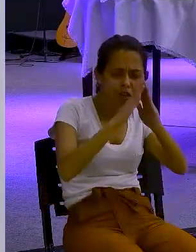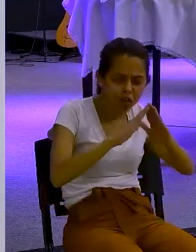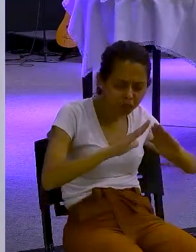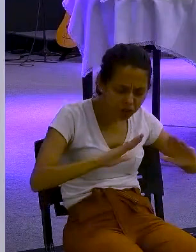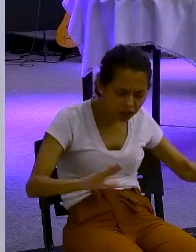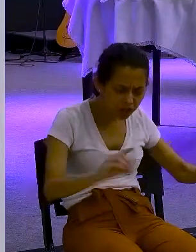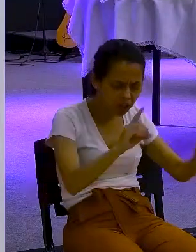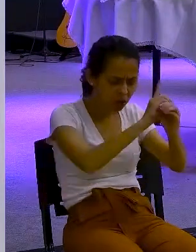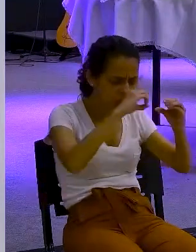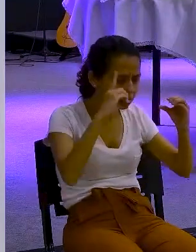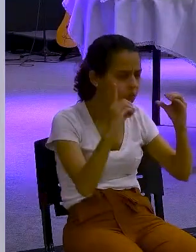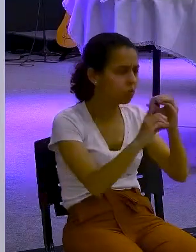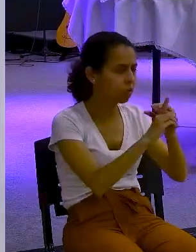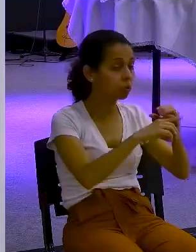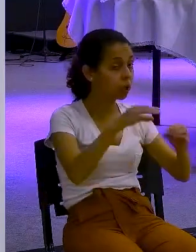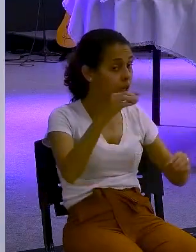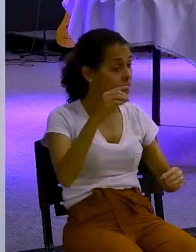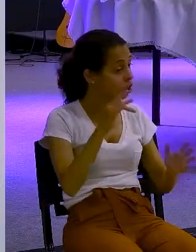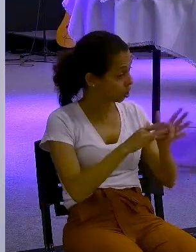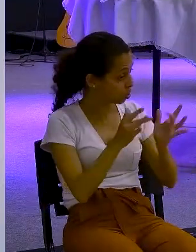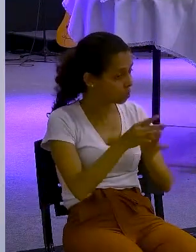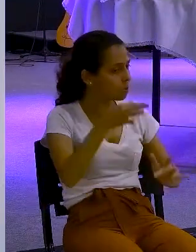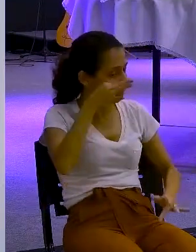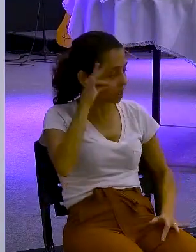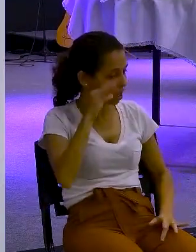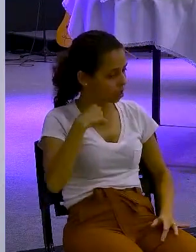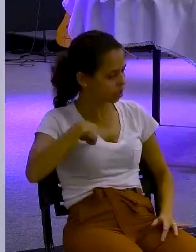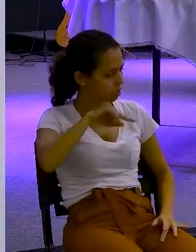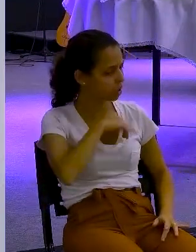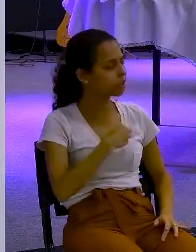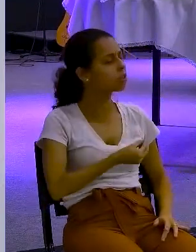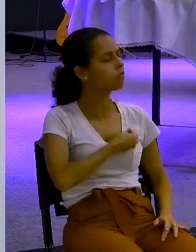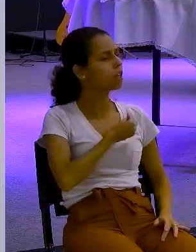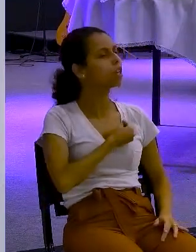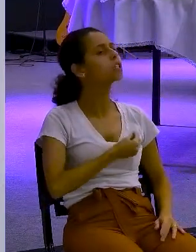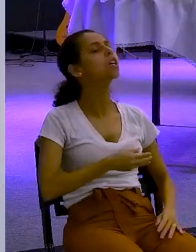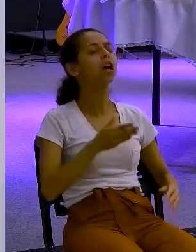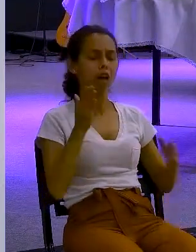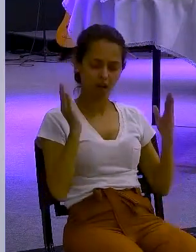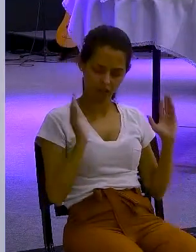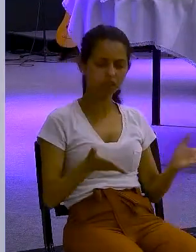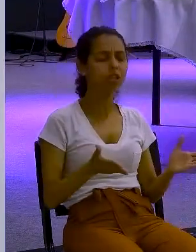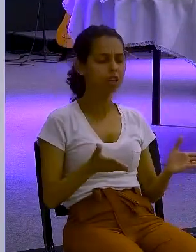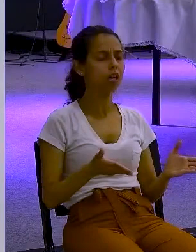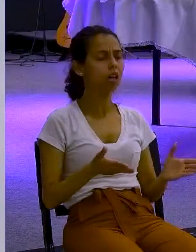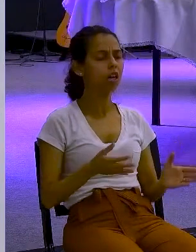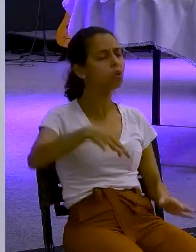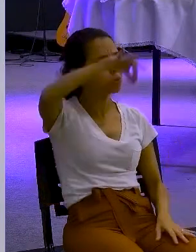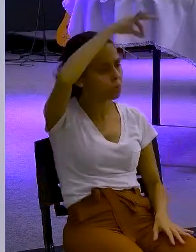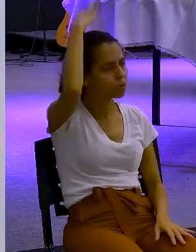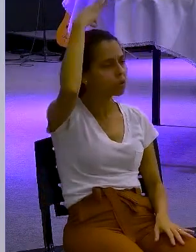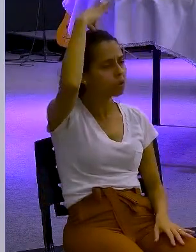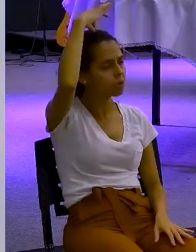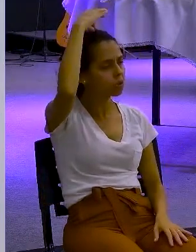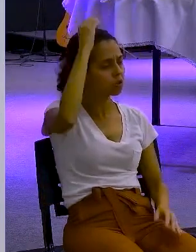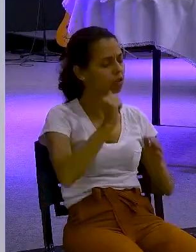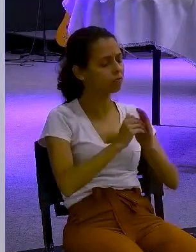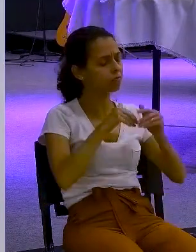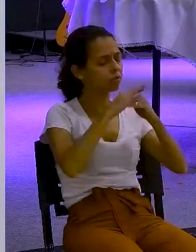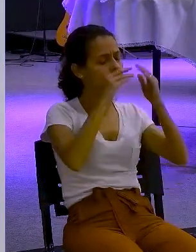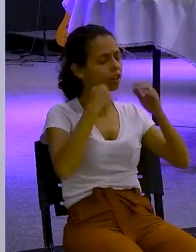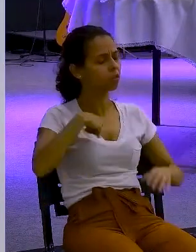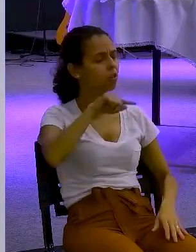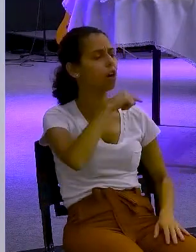Jesus estiver presente em nossas vidas, então nós veremos e viveremos a ação do